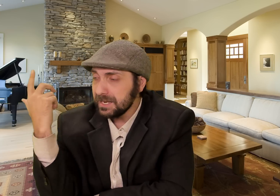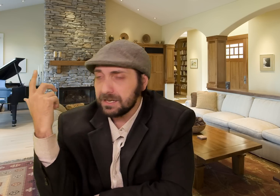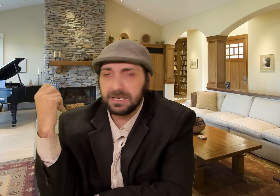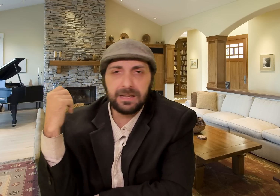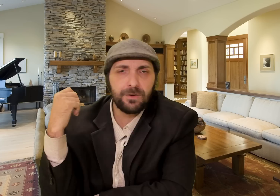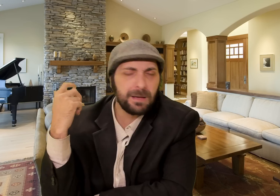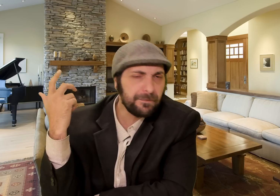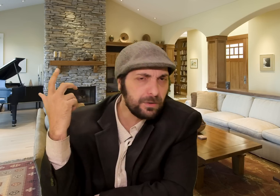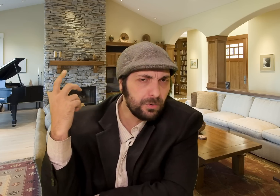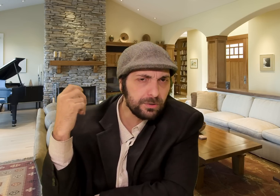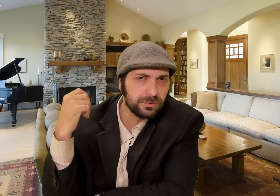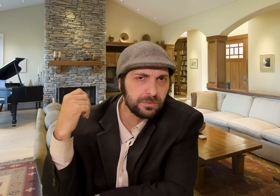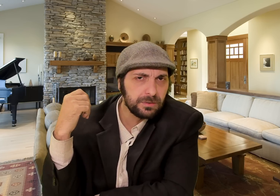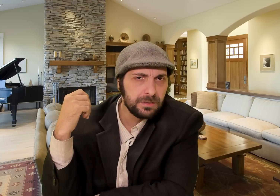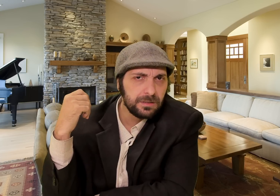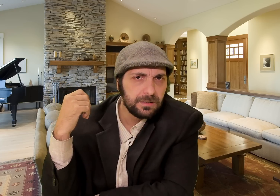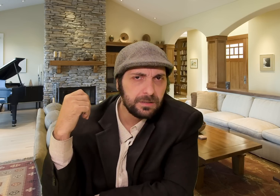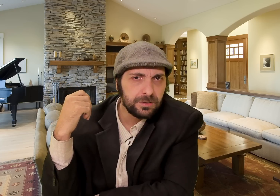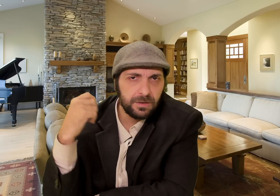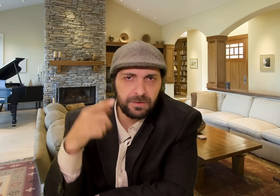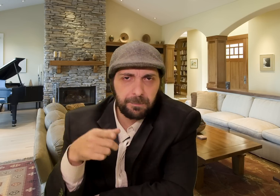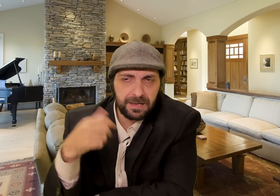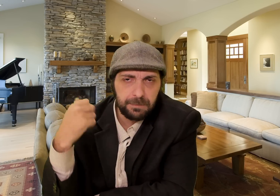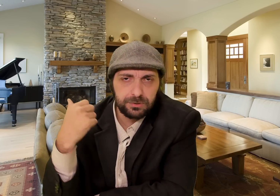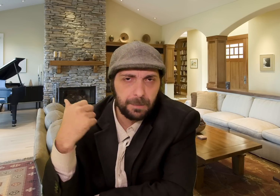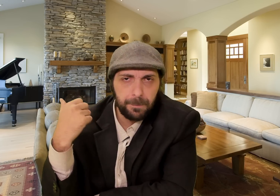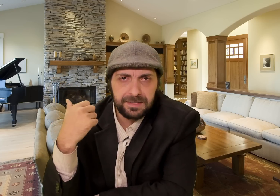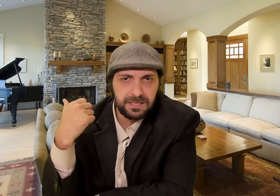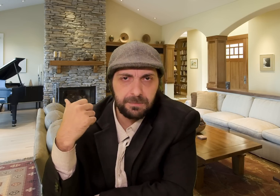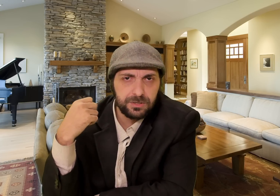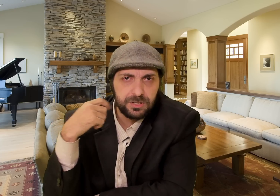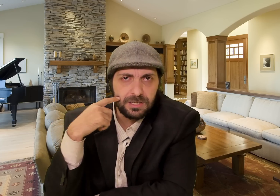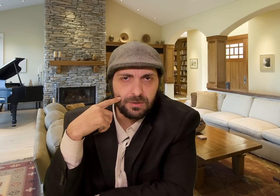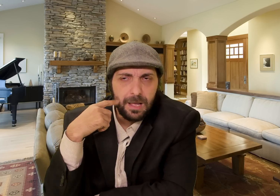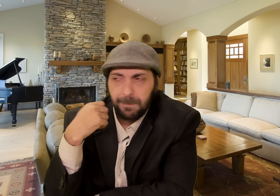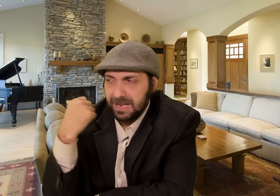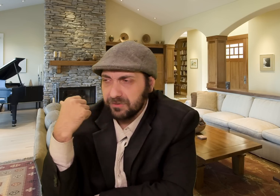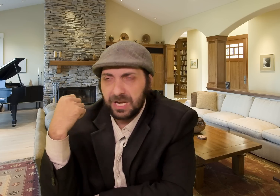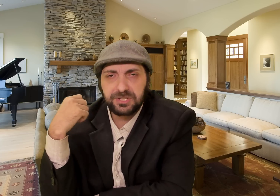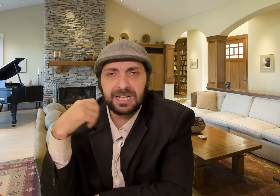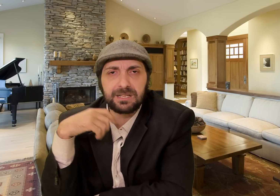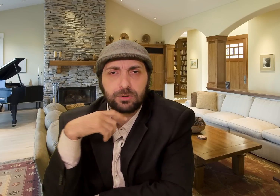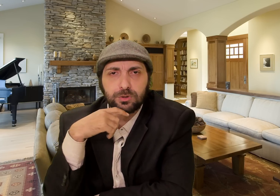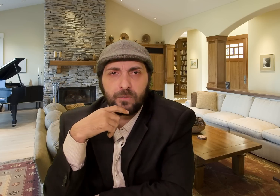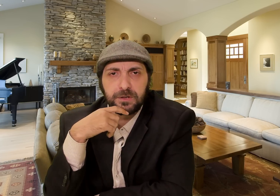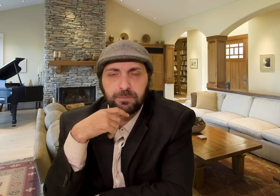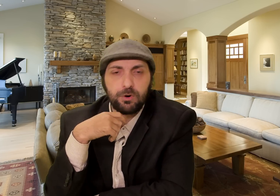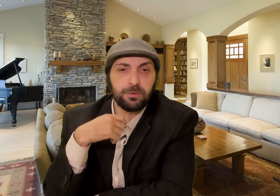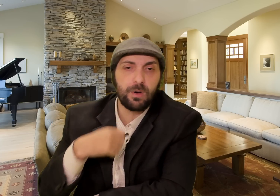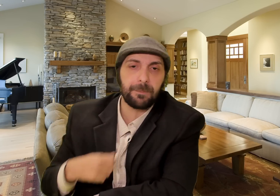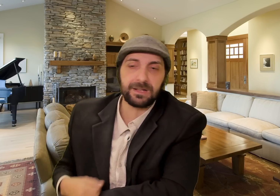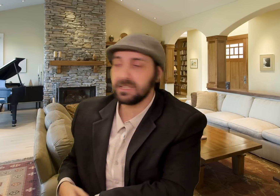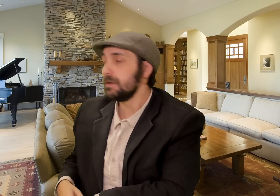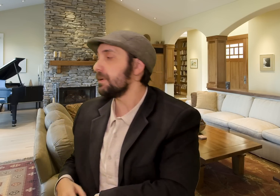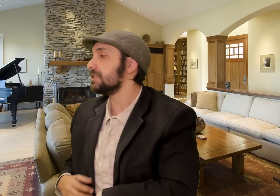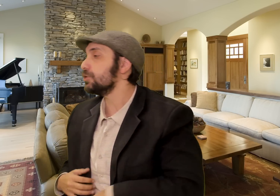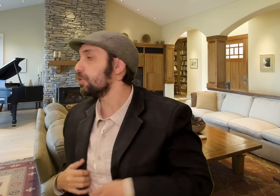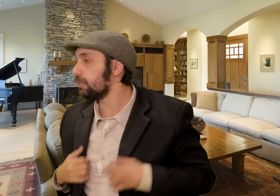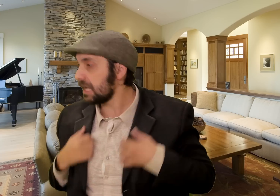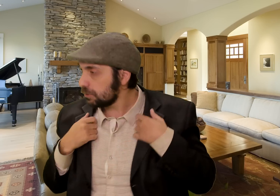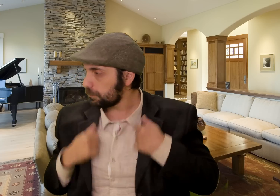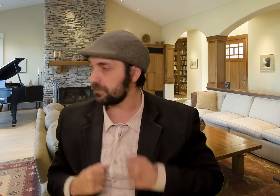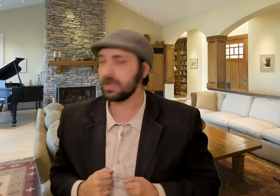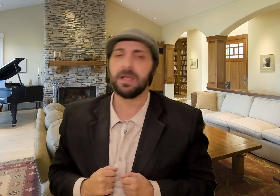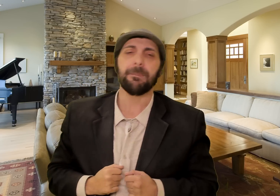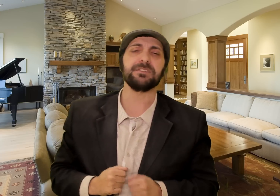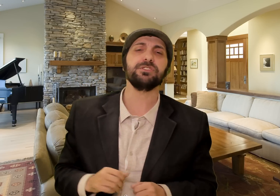é incrível maravilhoso e venha pegar e botar pra peça de bandido pai atrás de quem assalta os cara fez público rapaz Presidente